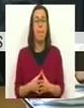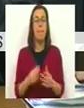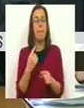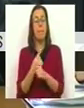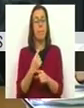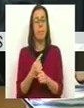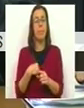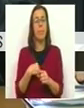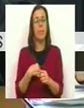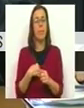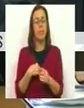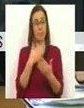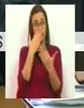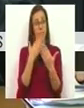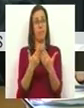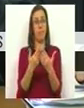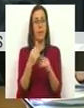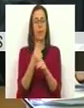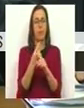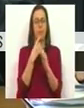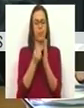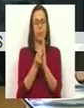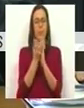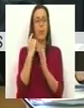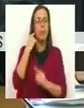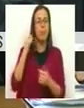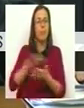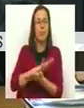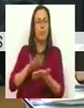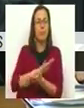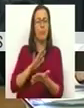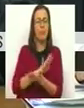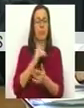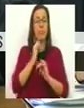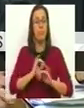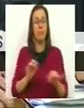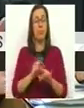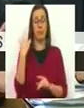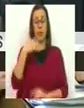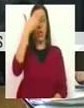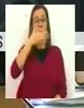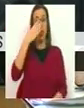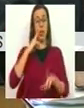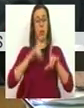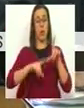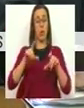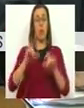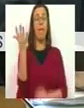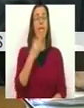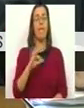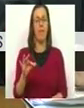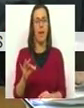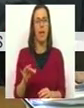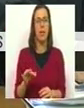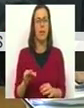e também temos vindo a ser confrontados com um conjunto de notícias que, ainda há poucos dias, sondagens provenientes de França,